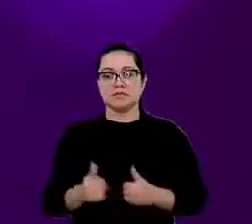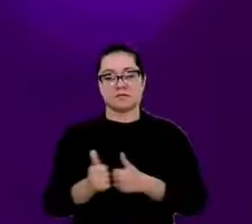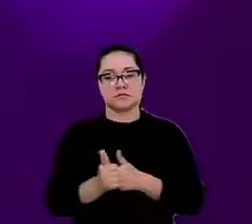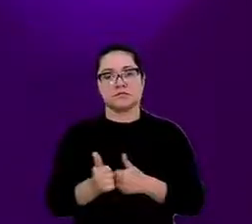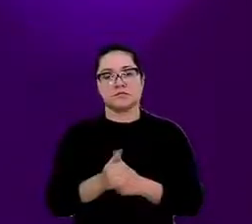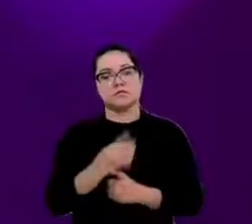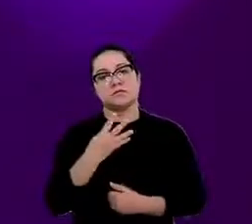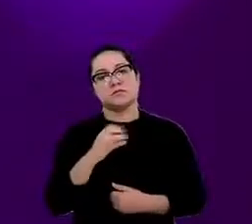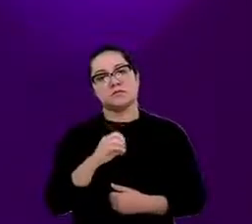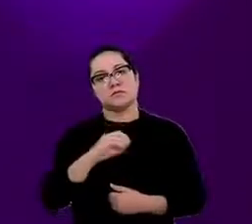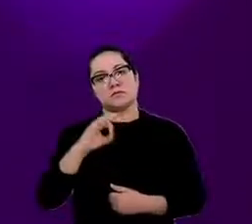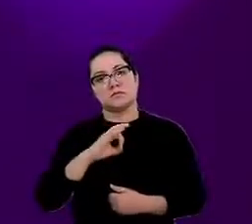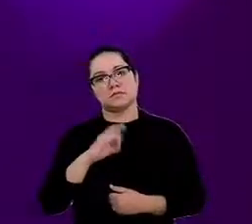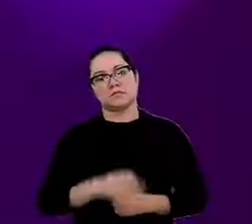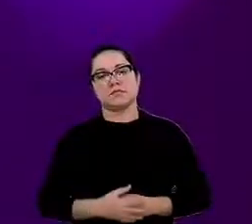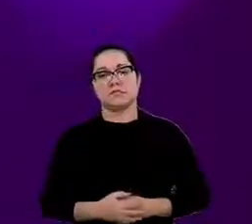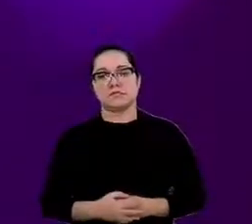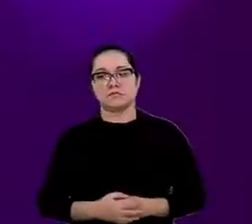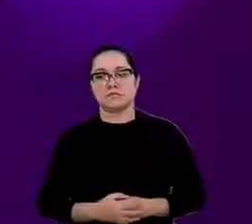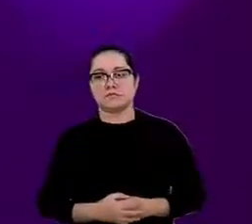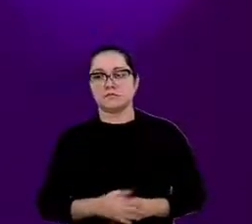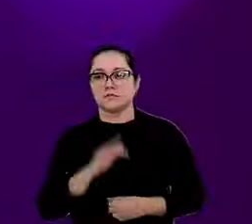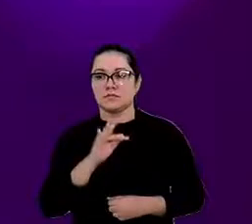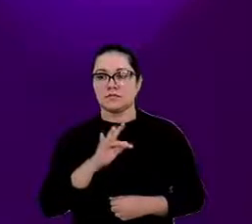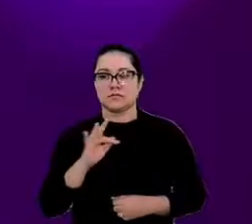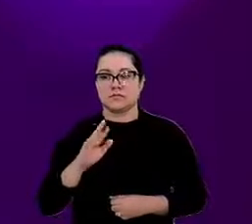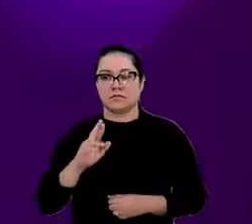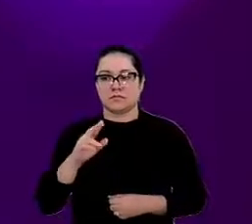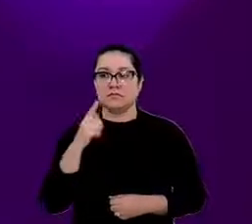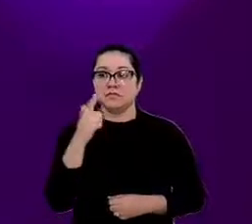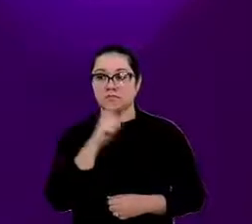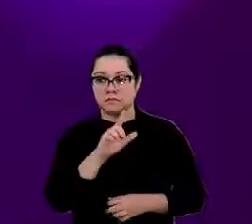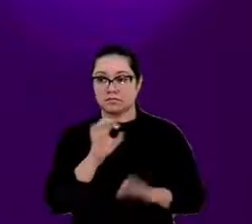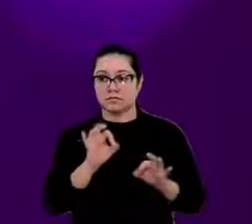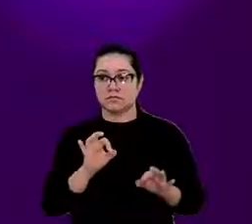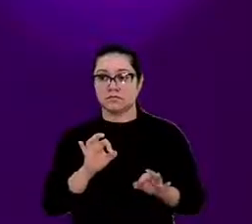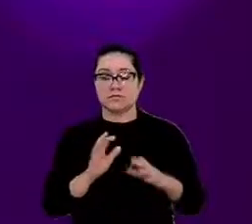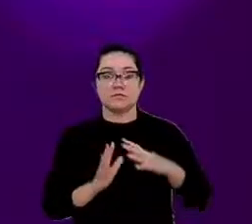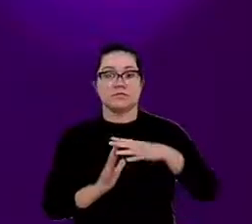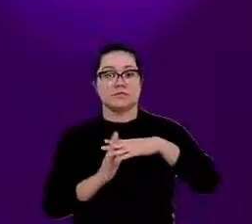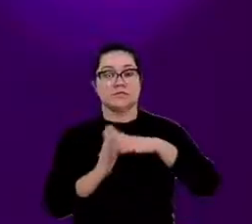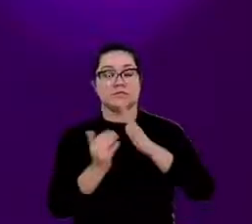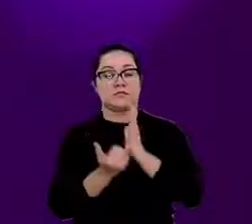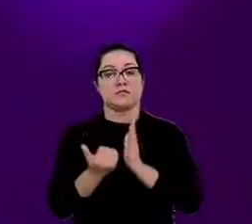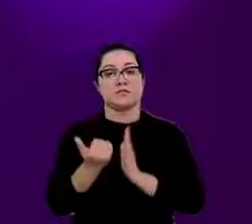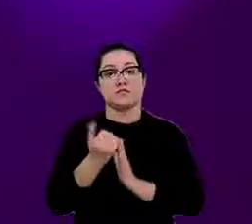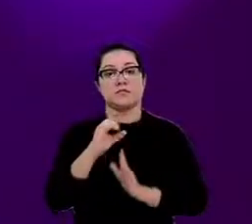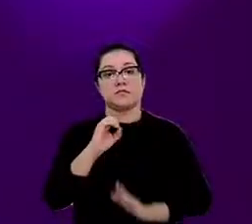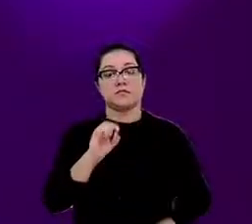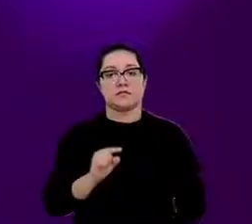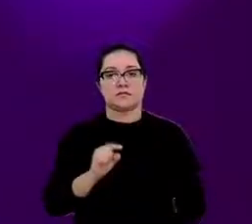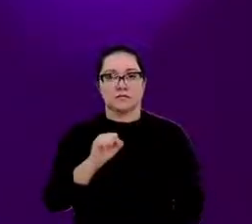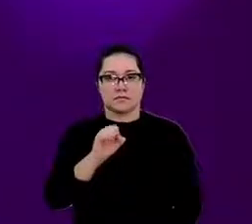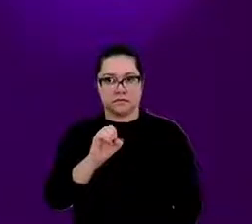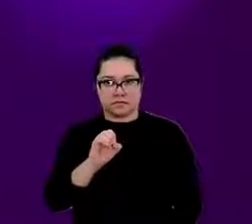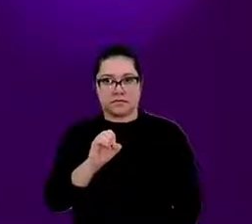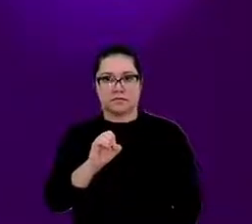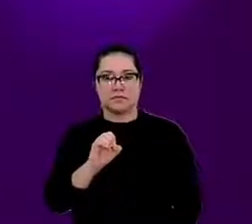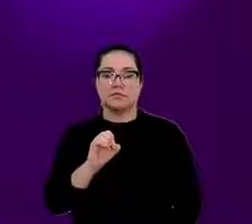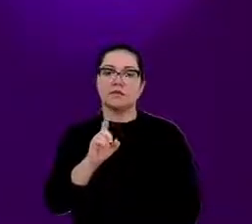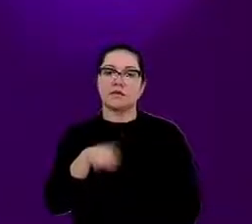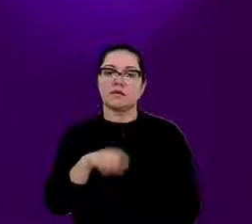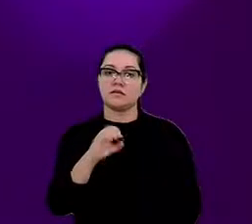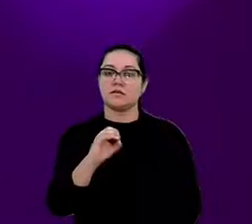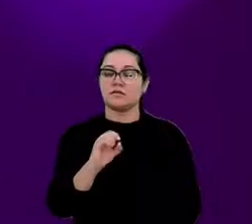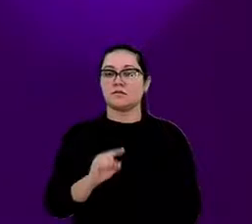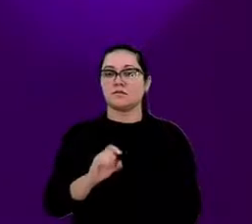40%. Realizamos o FFR, que ele foi acima de 0,80, 0,87, ou seja,